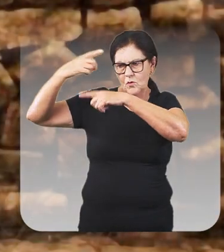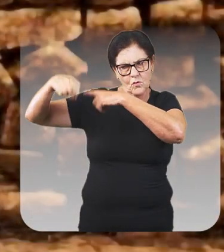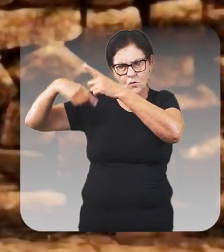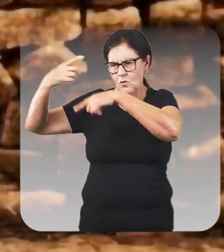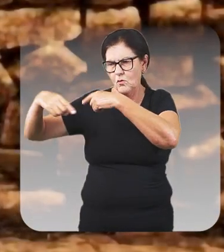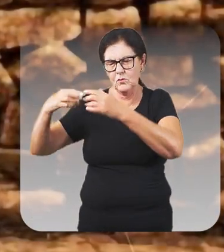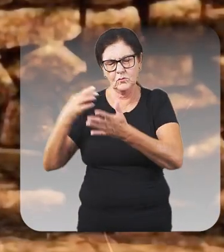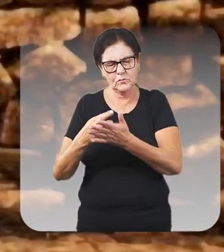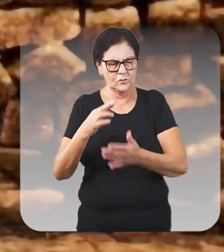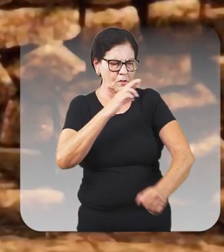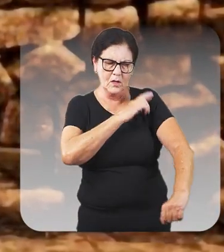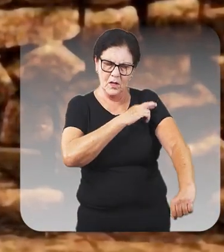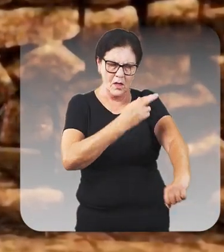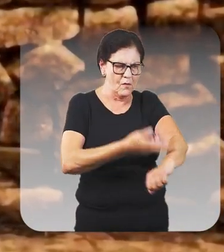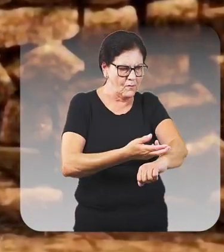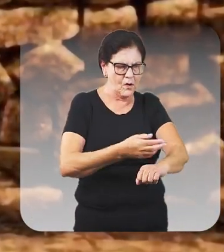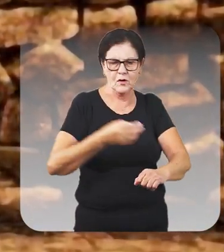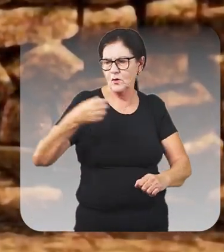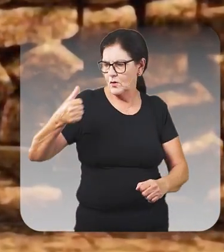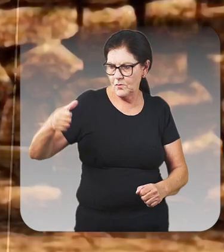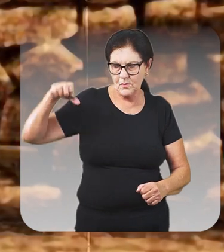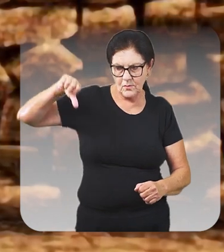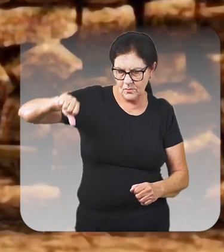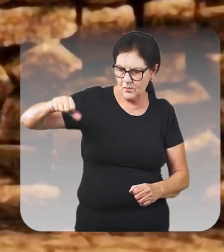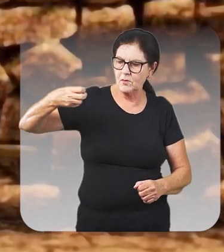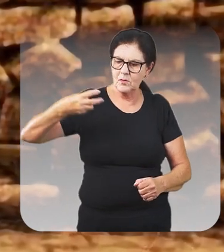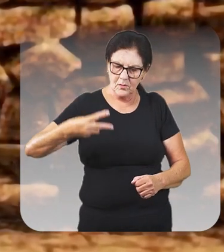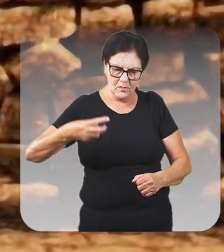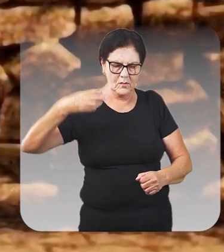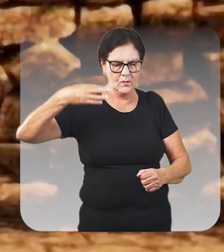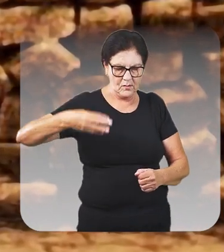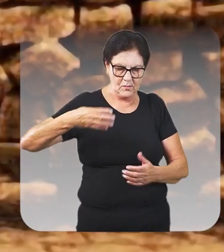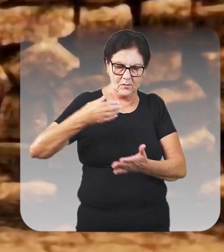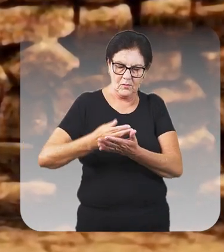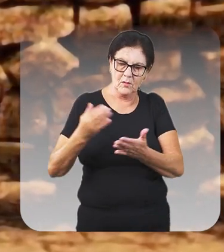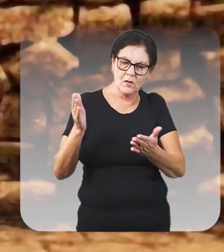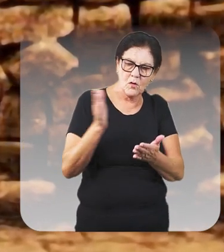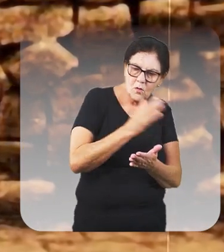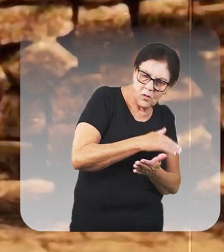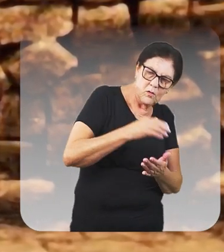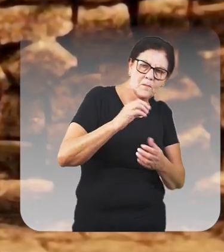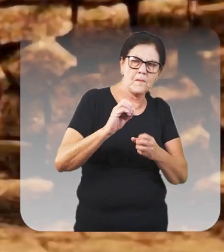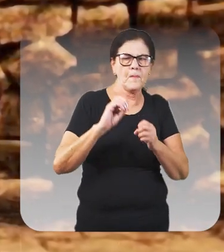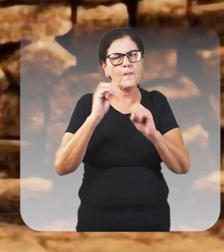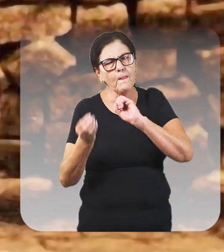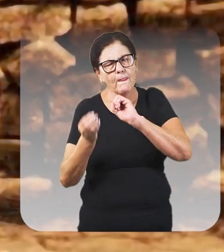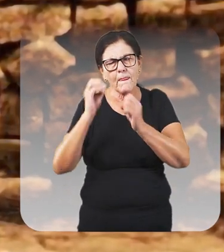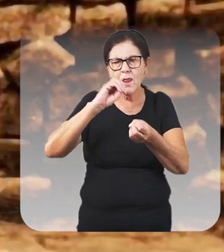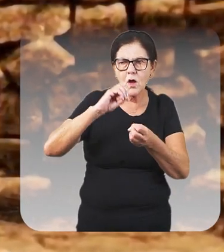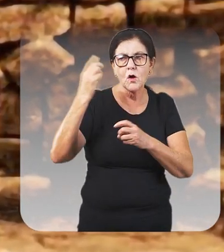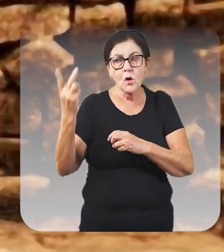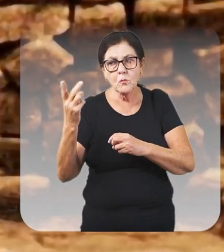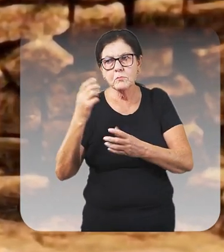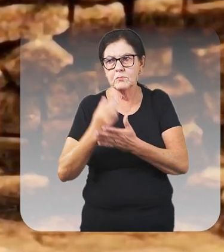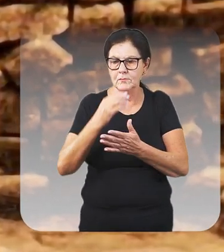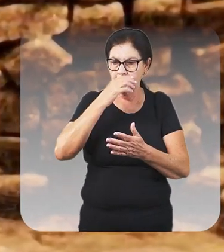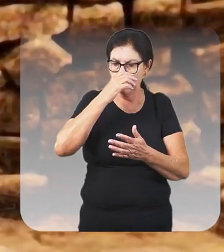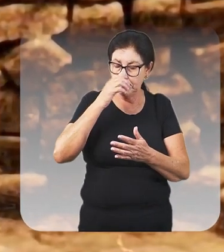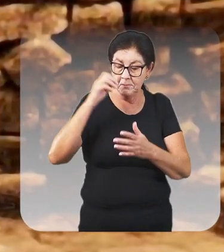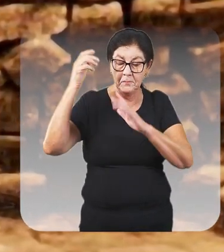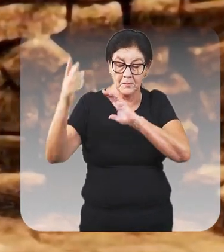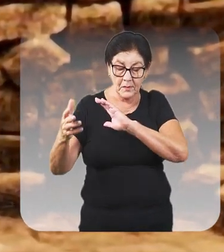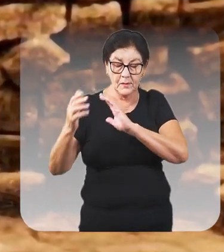seguintes. Outros levantes, como a Revolta Paulista de 1924 e a Coluna Prestes, fariam eco ao mesmo ideal